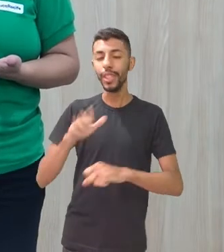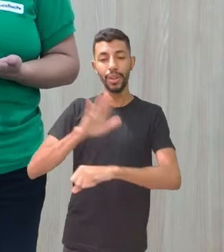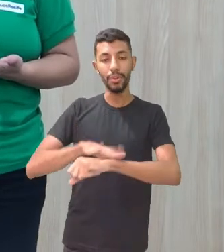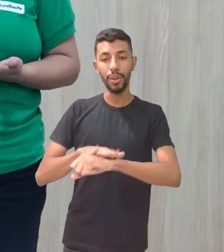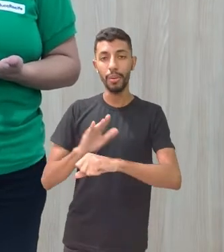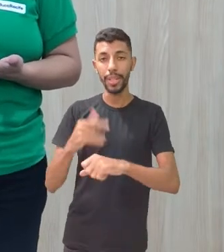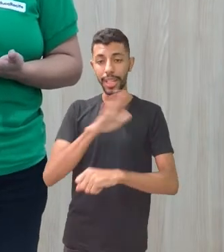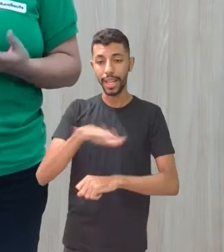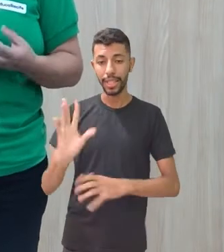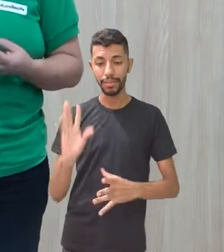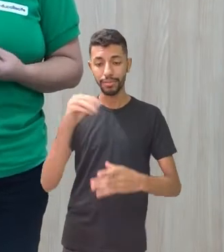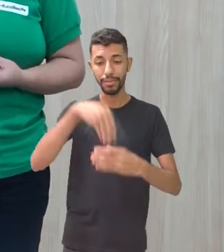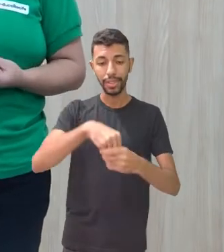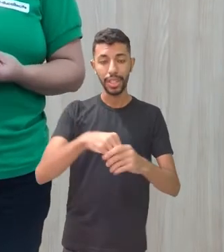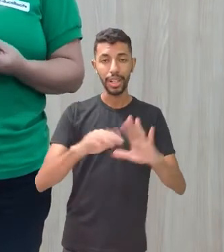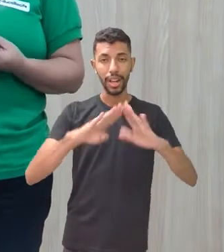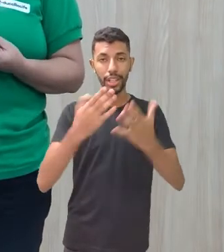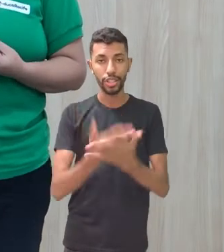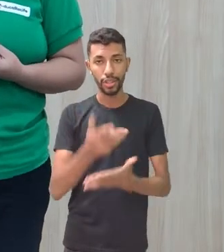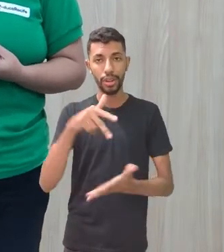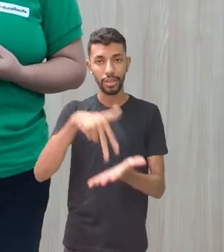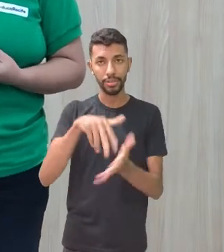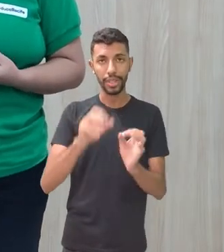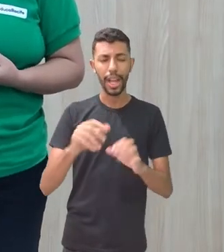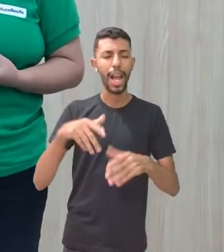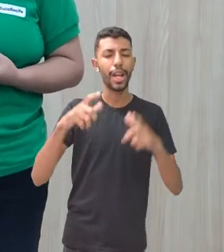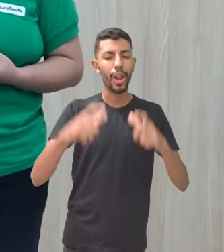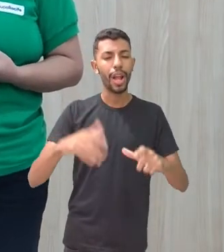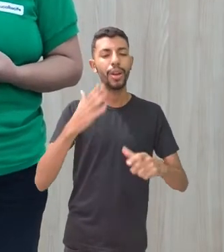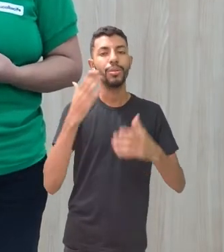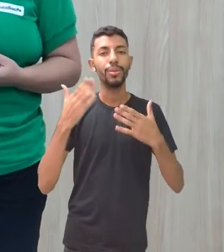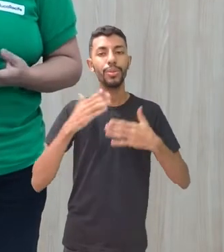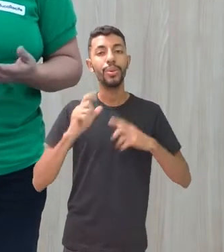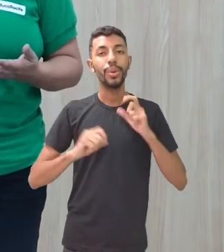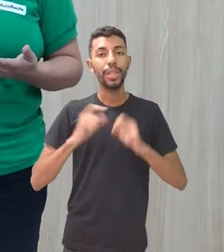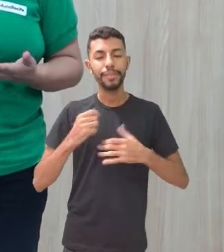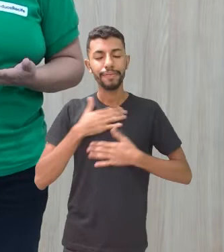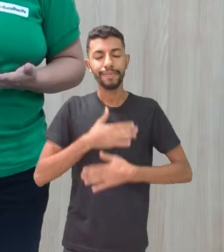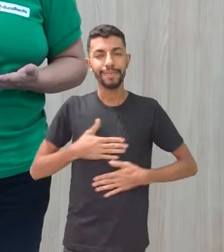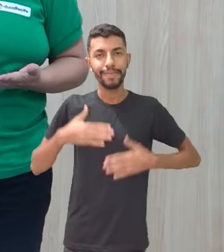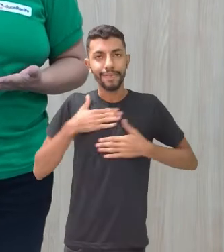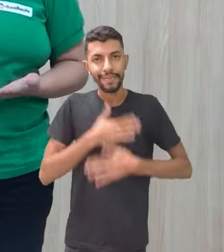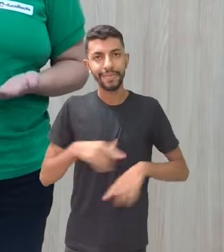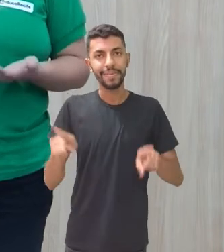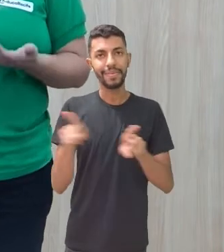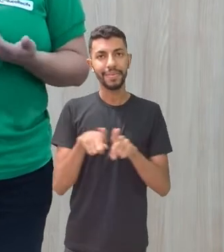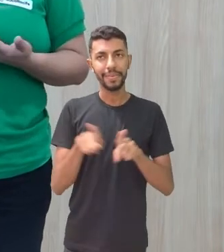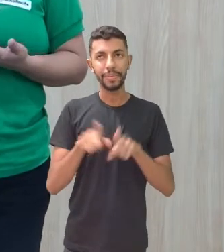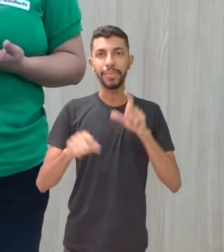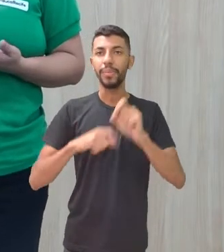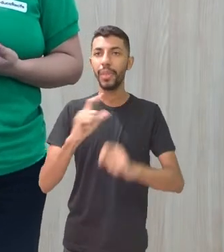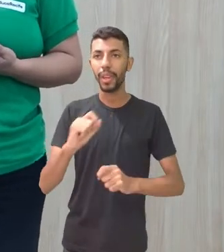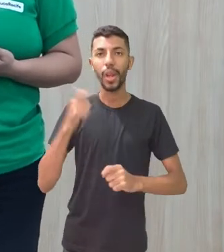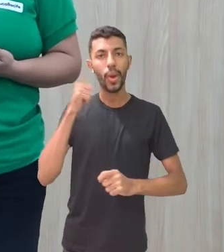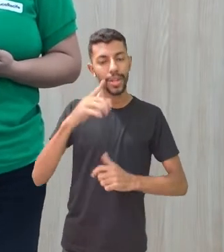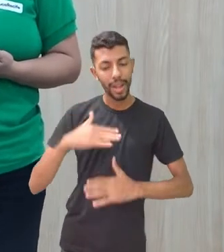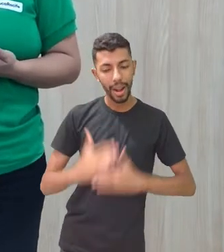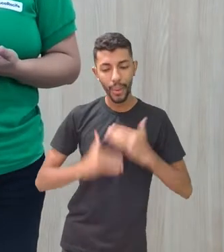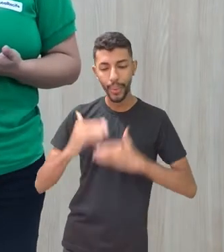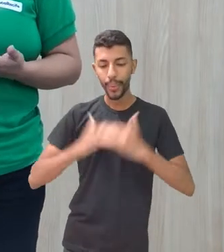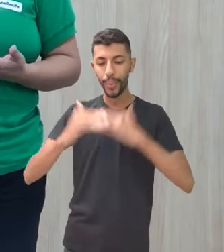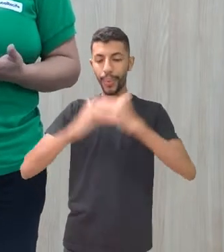esteja na escola, que aquele lugar seja um lugar agradável para ela estar e um lugar que ela consiga se